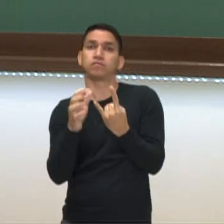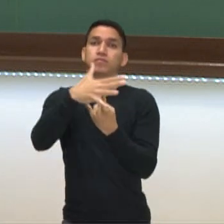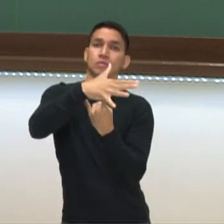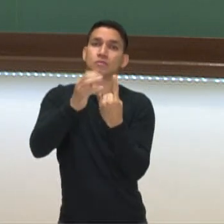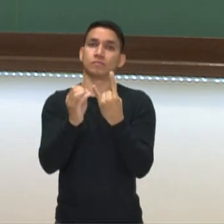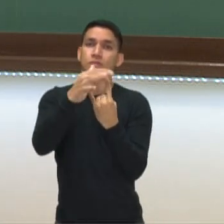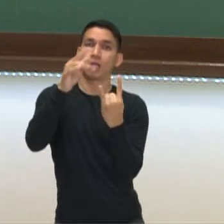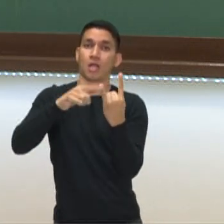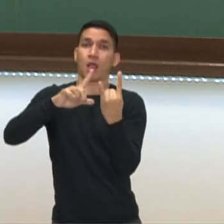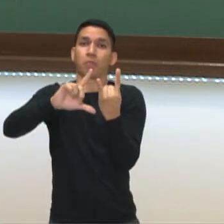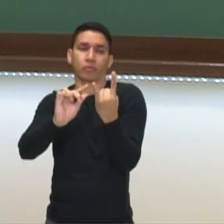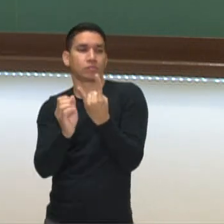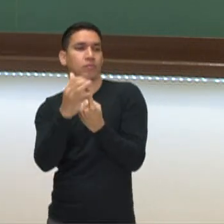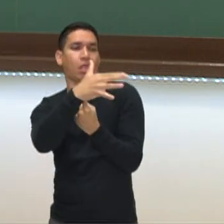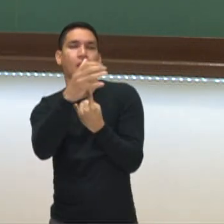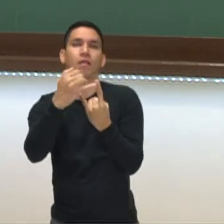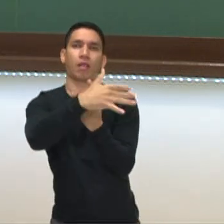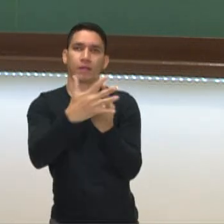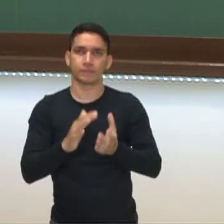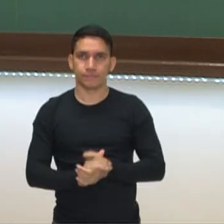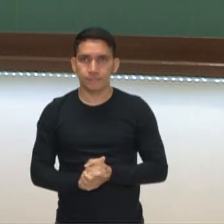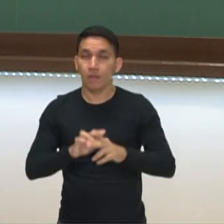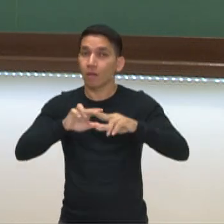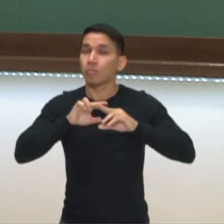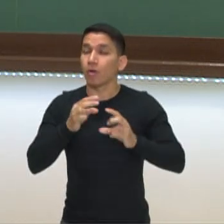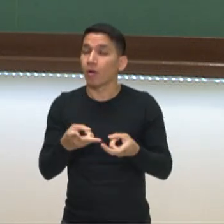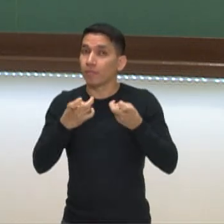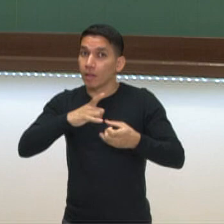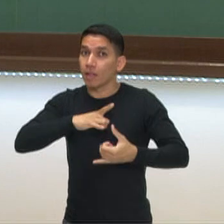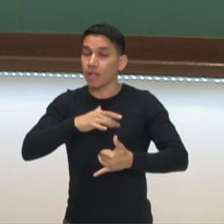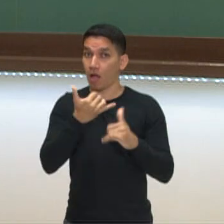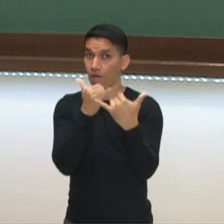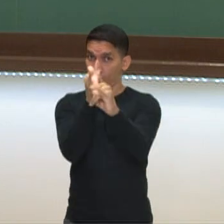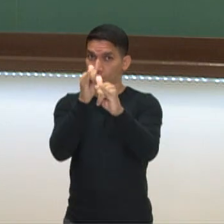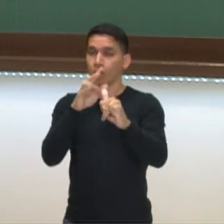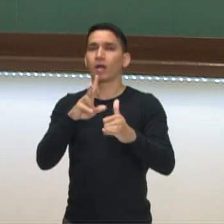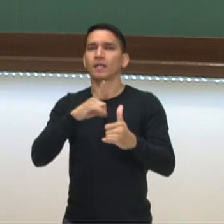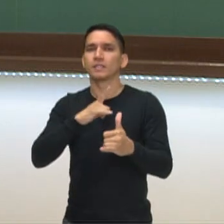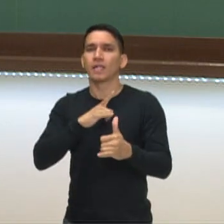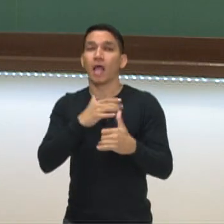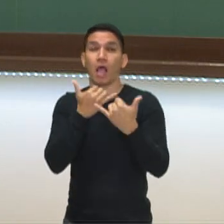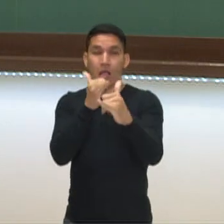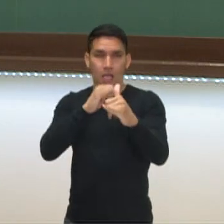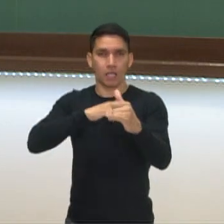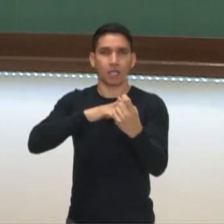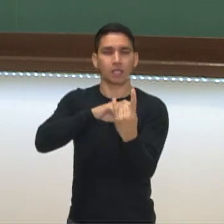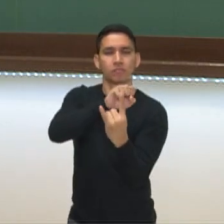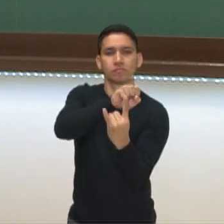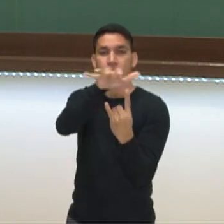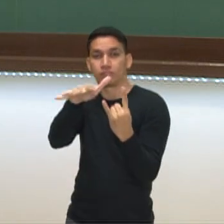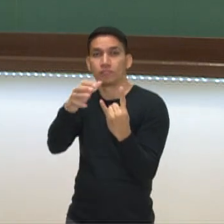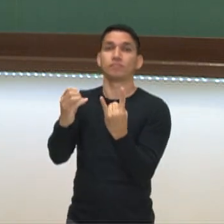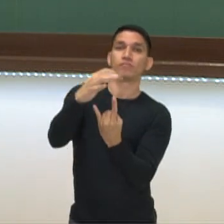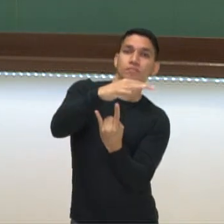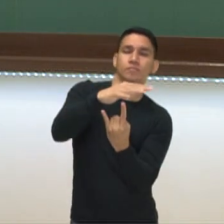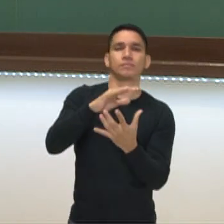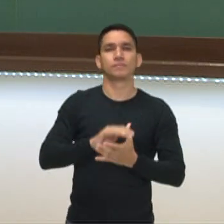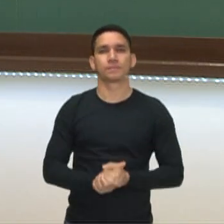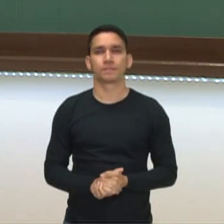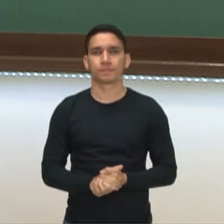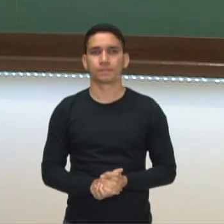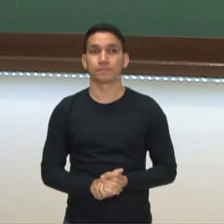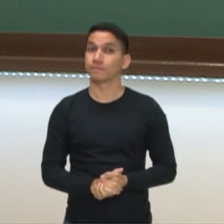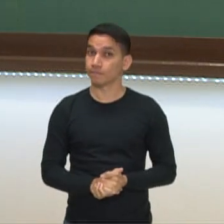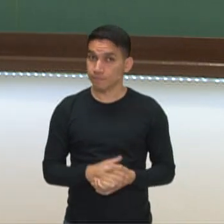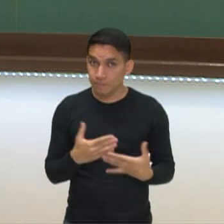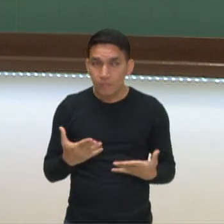então, devido à força, a elétrica tem essas duas naturezas, atrativa e repulsiva. Ok?